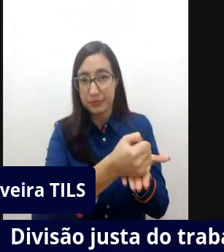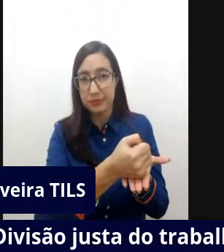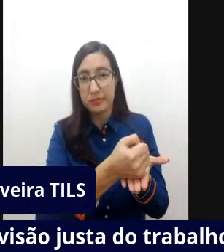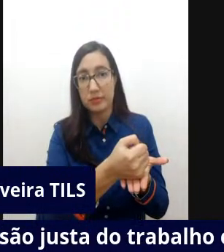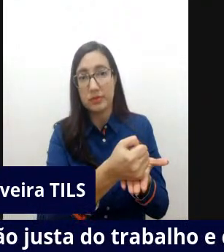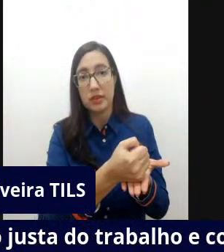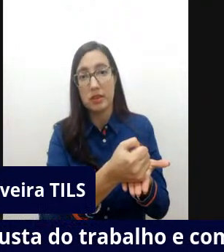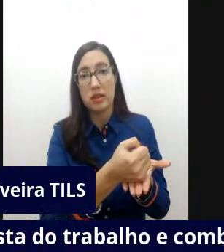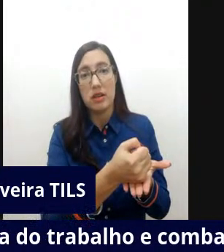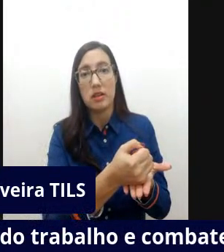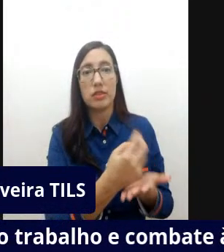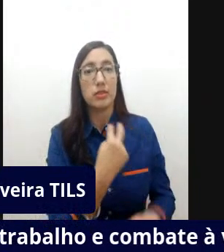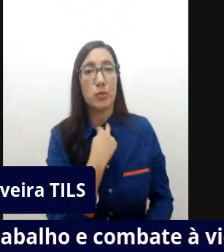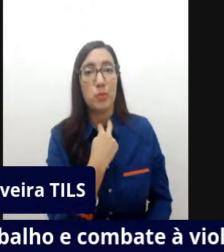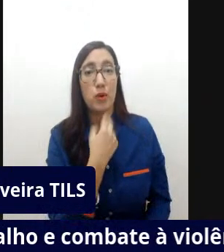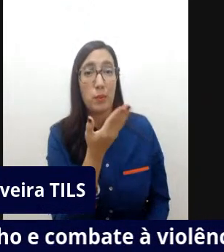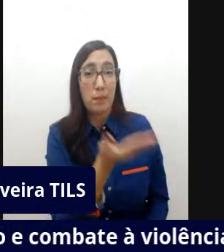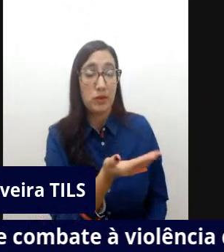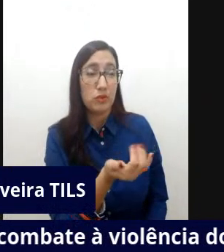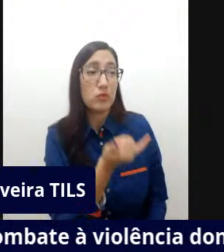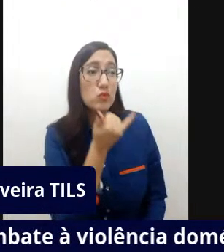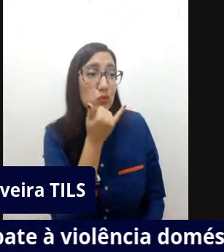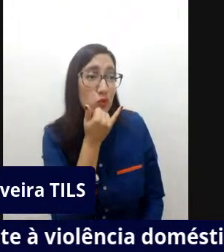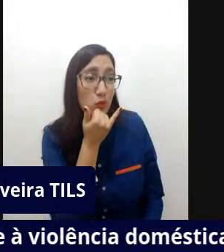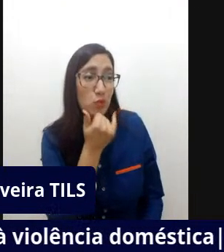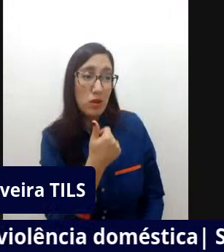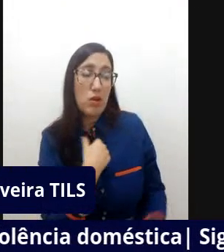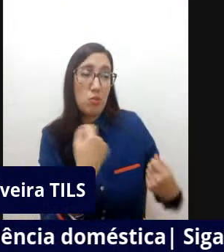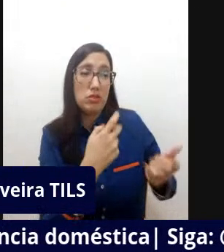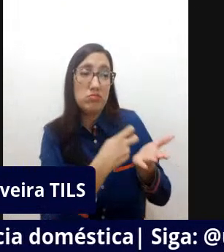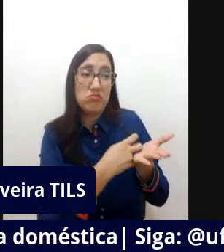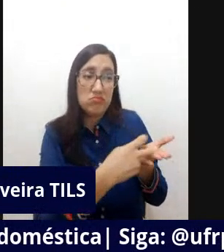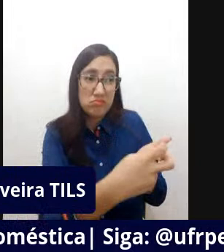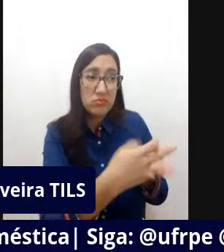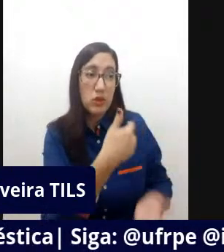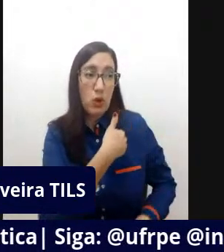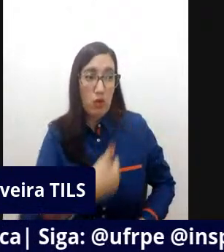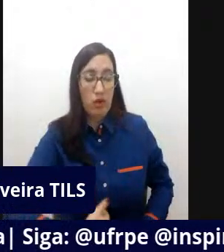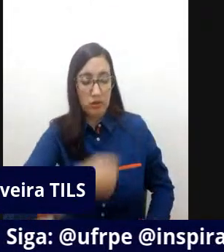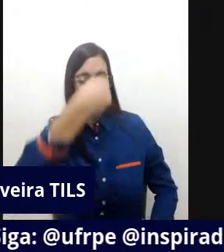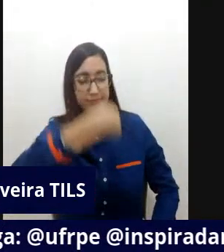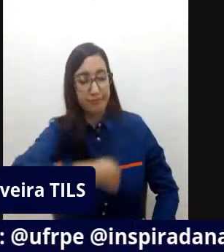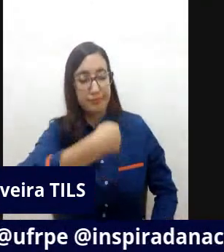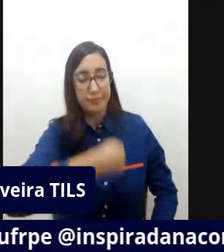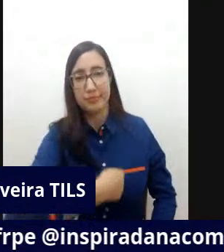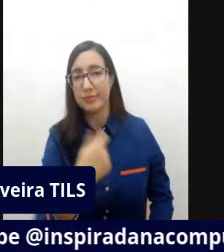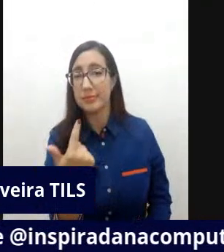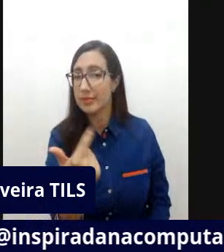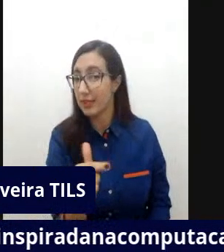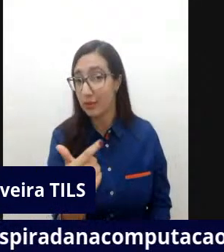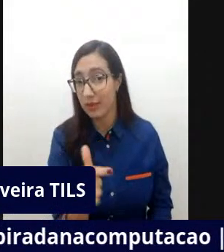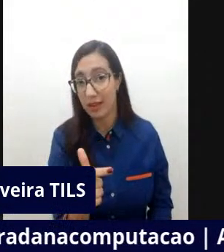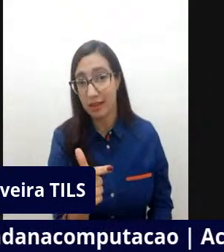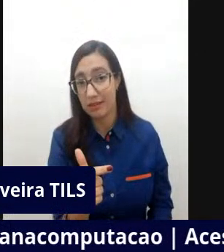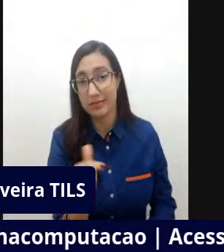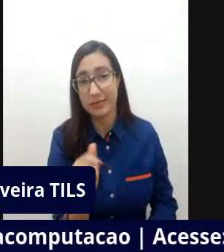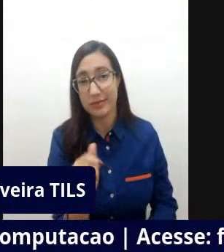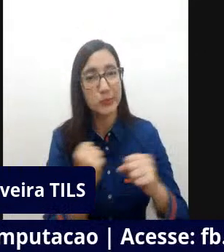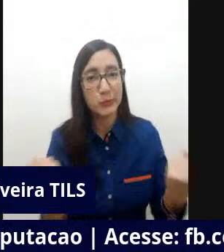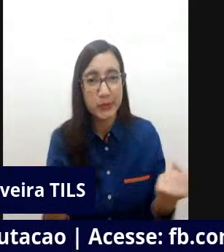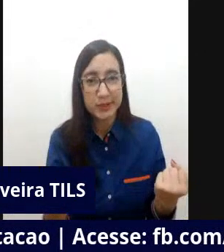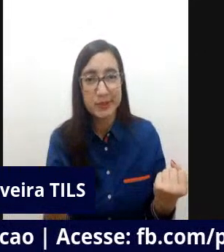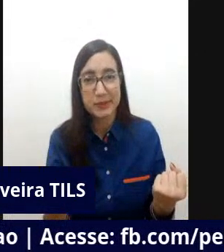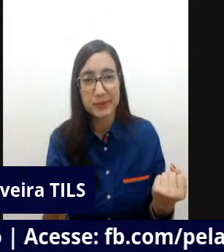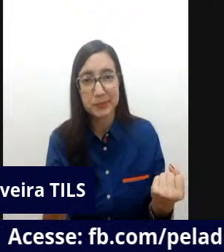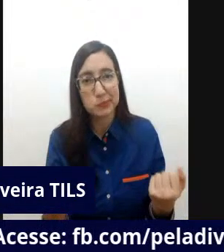do contrato para que o governo fique pagando e ela possa ficar em casa. Então, ele também não quer